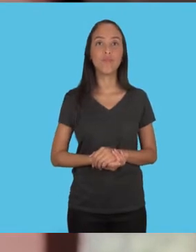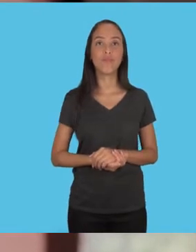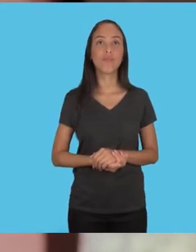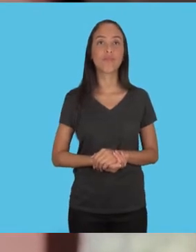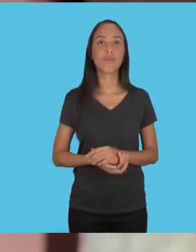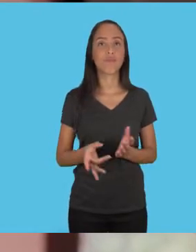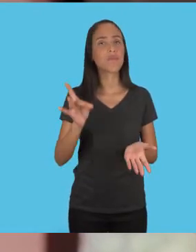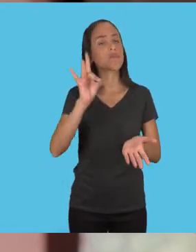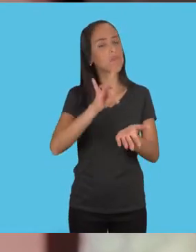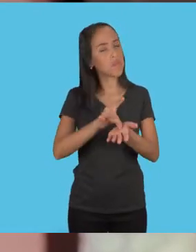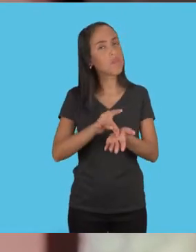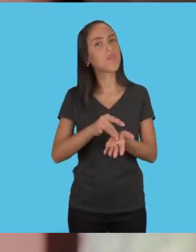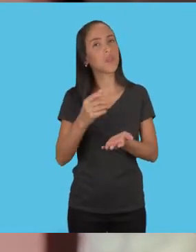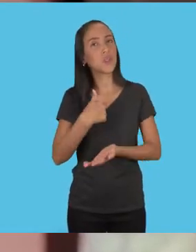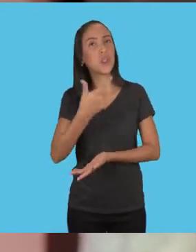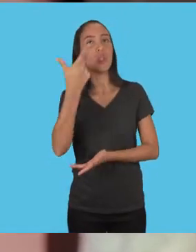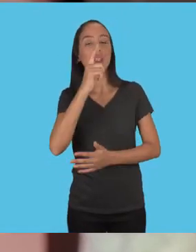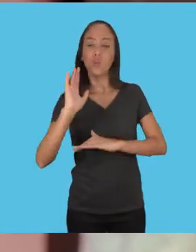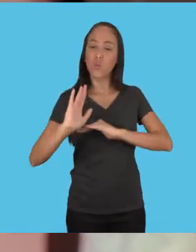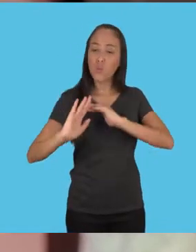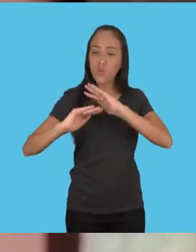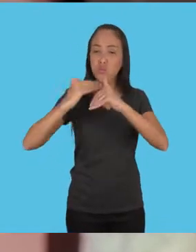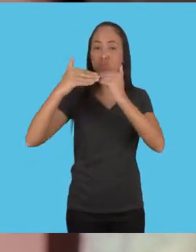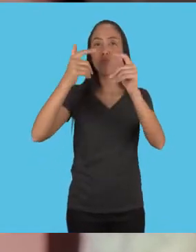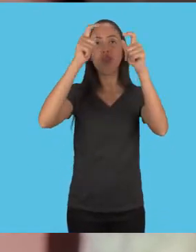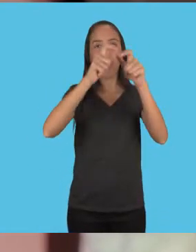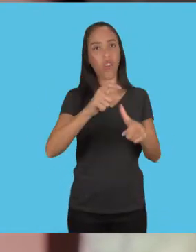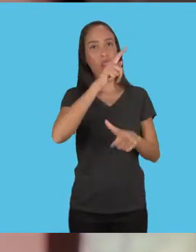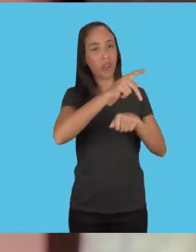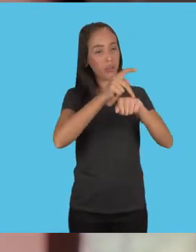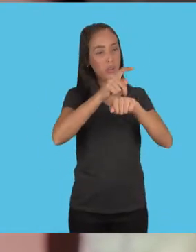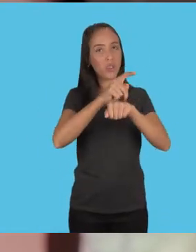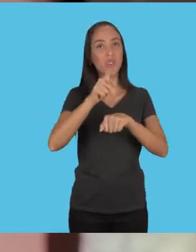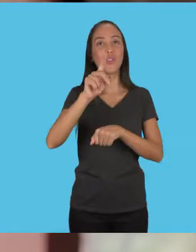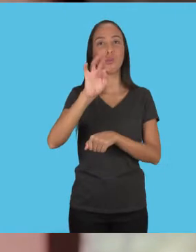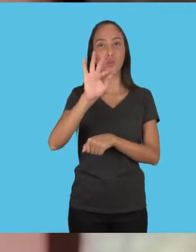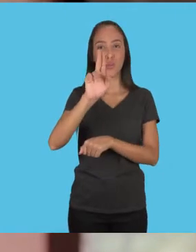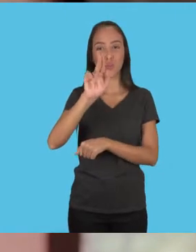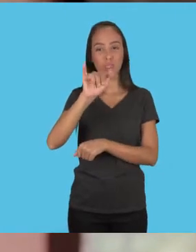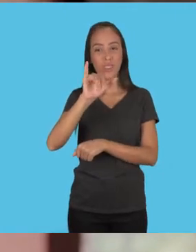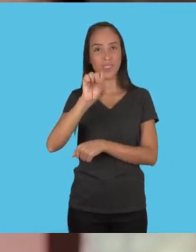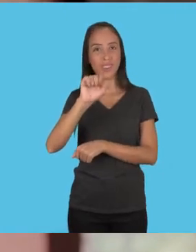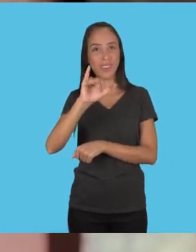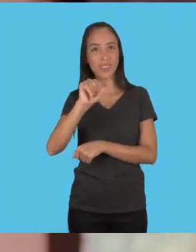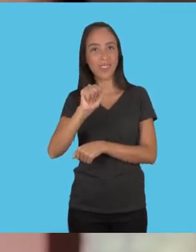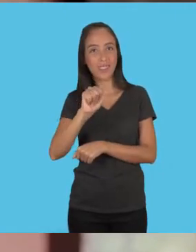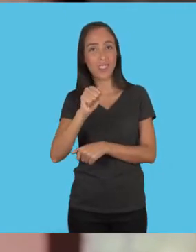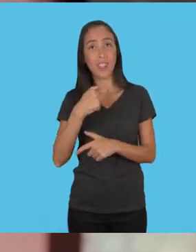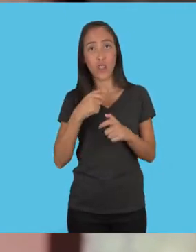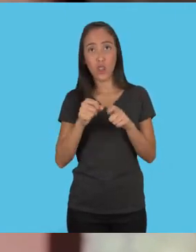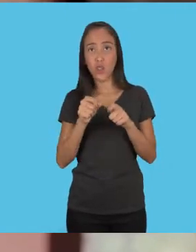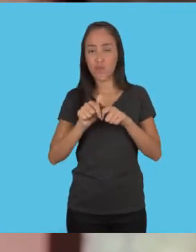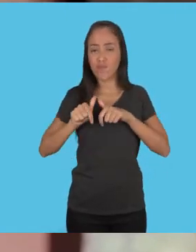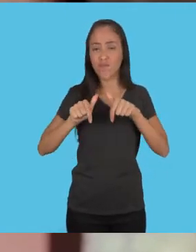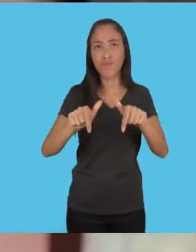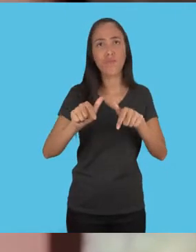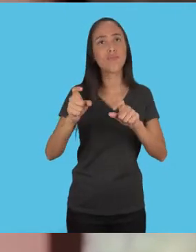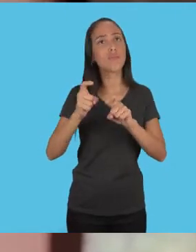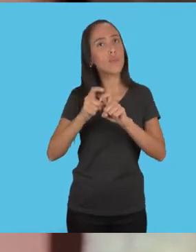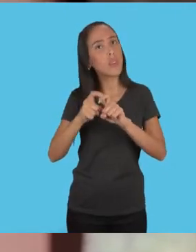E, de fato, eu pude desenvolver na Tunísia uma atividade de médico